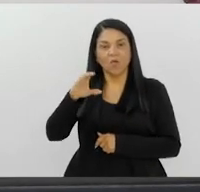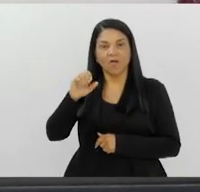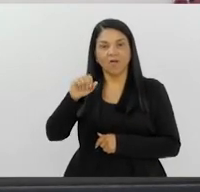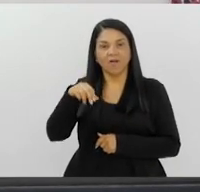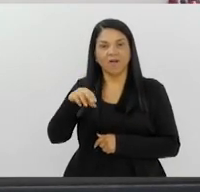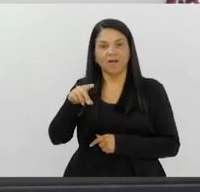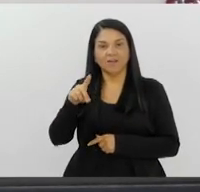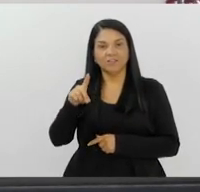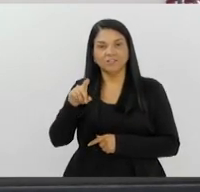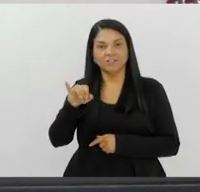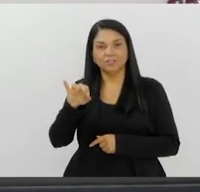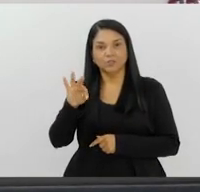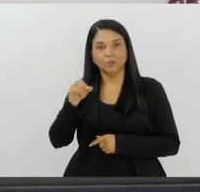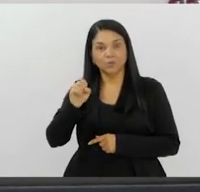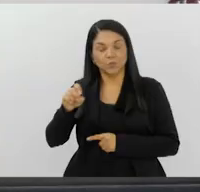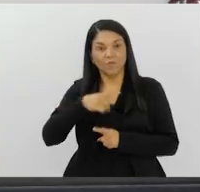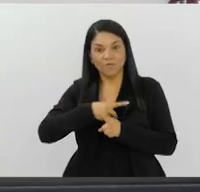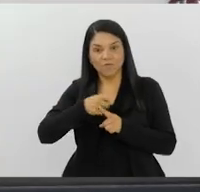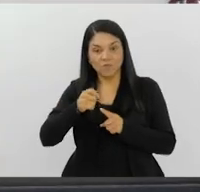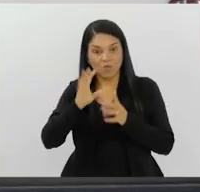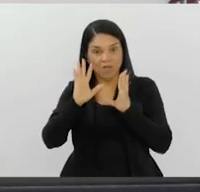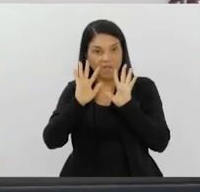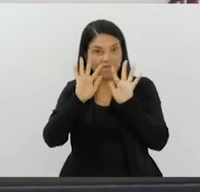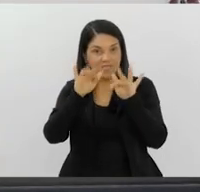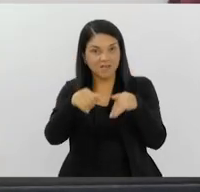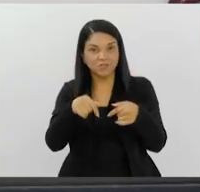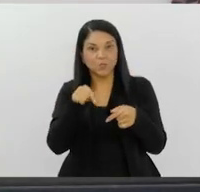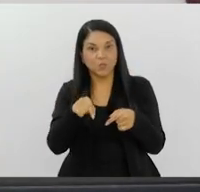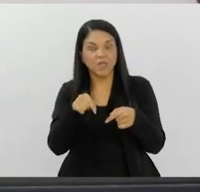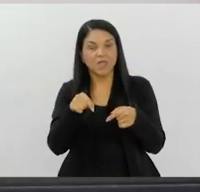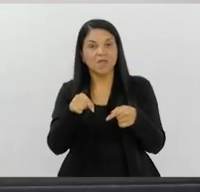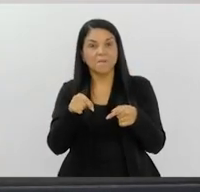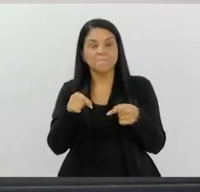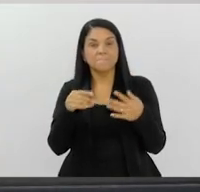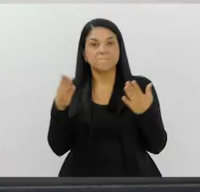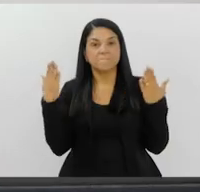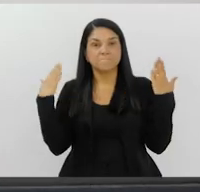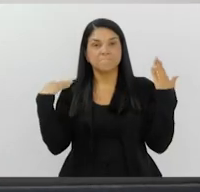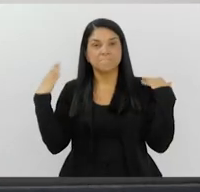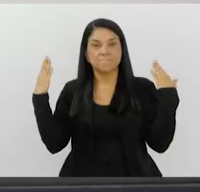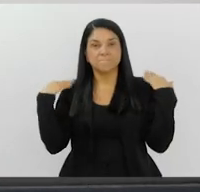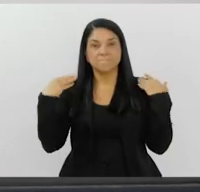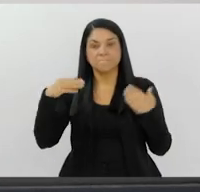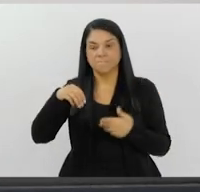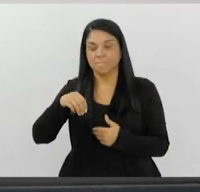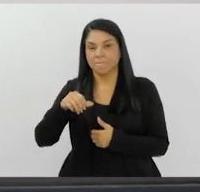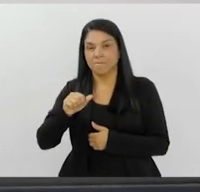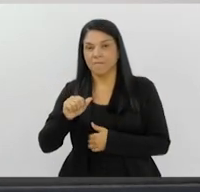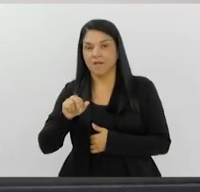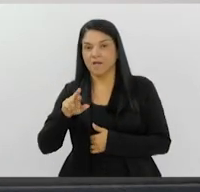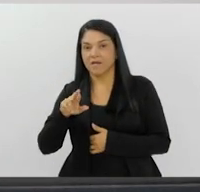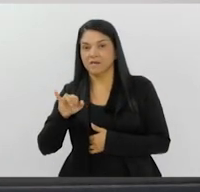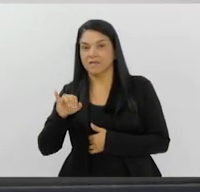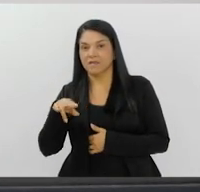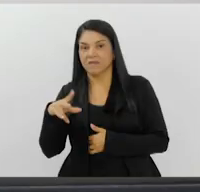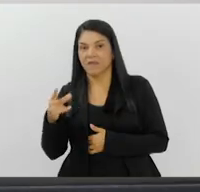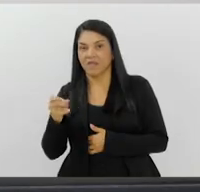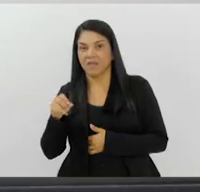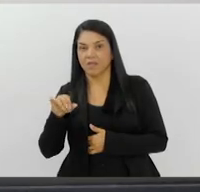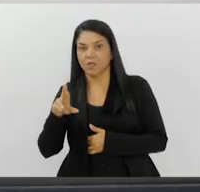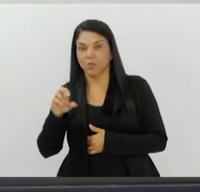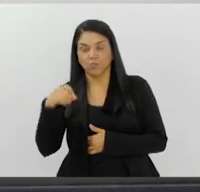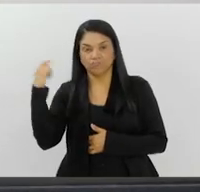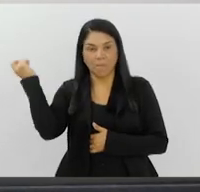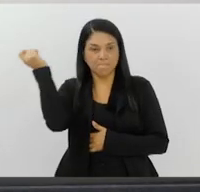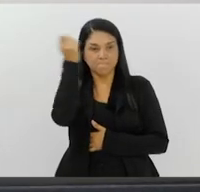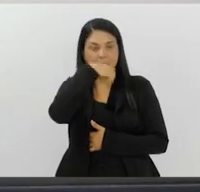acabou com um fato viu que eram os marinheiros negros eram açoitados já depois do fim